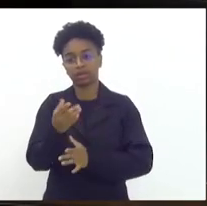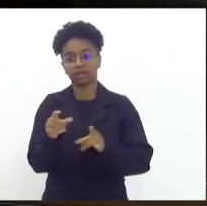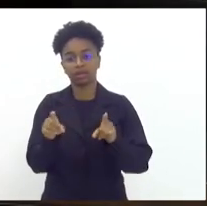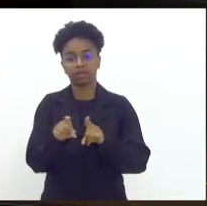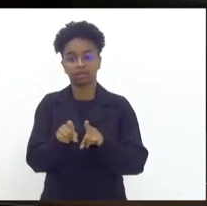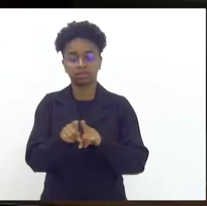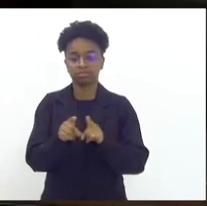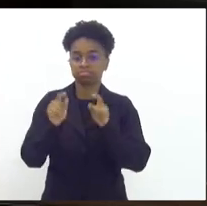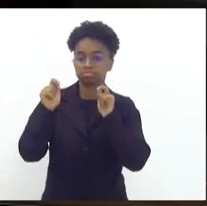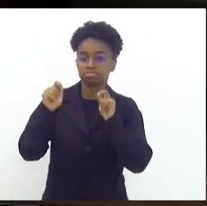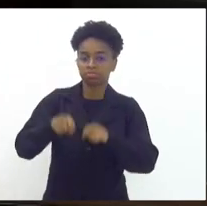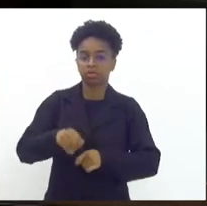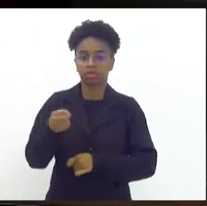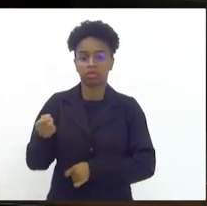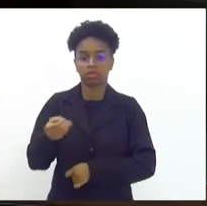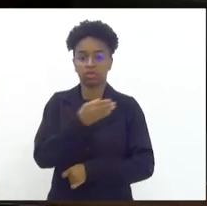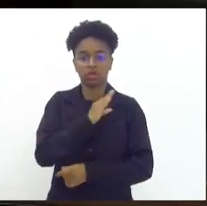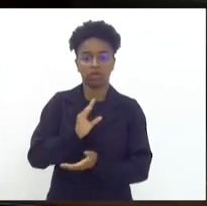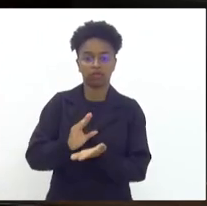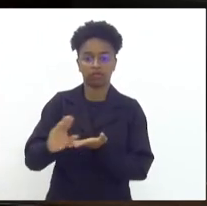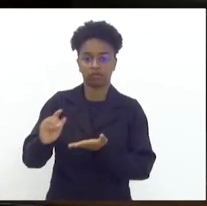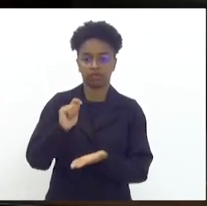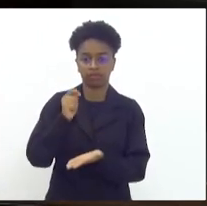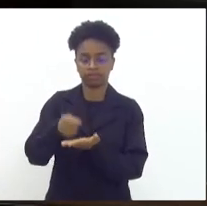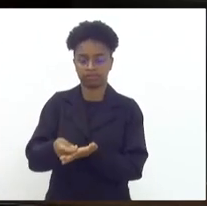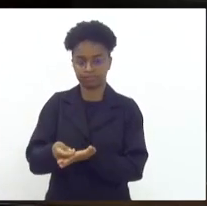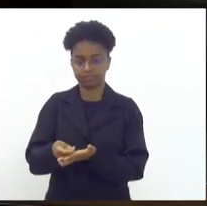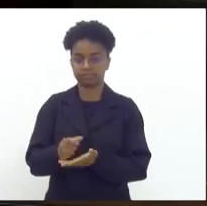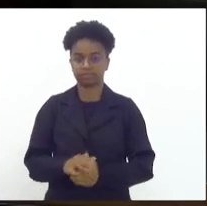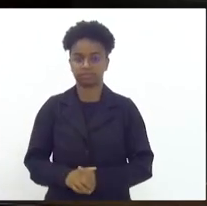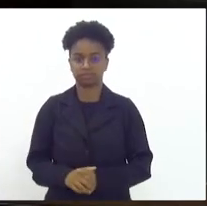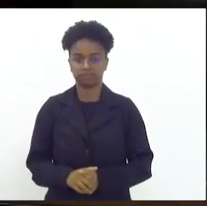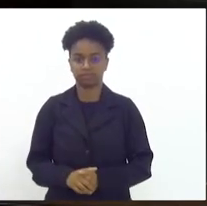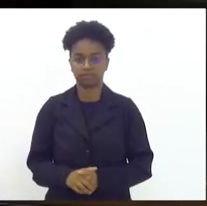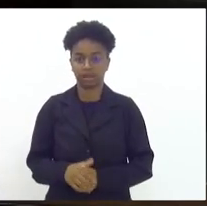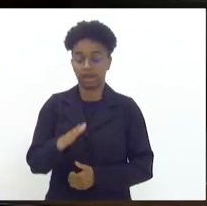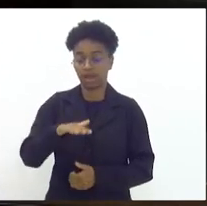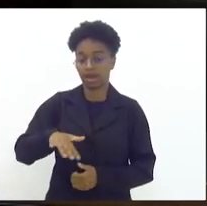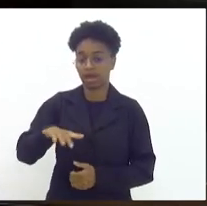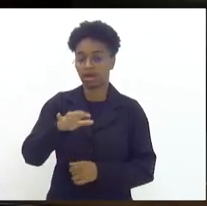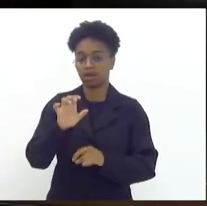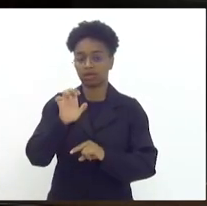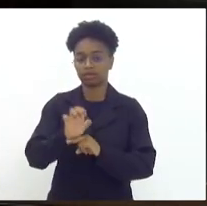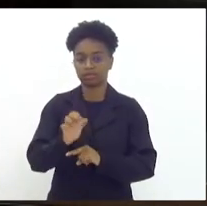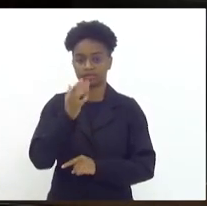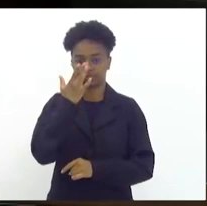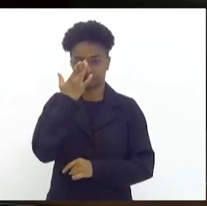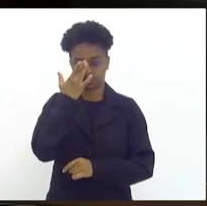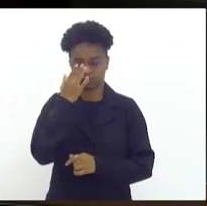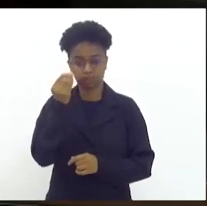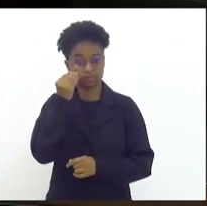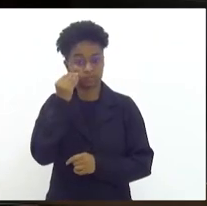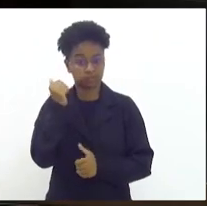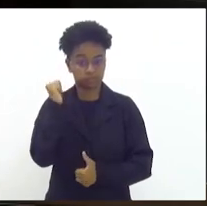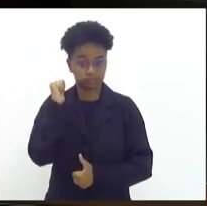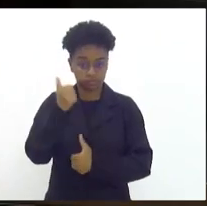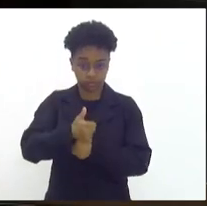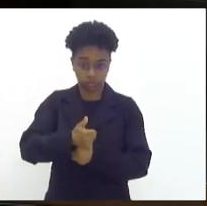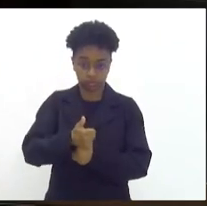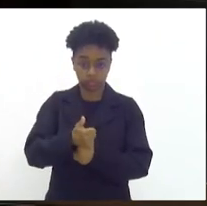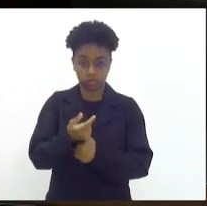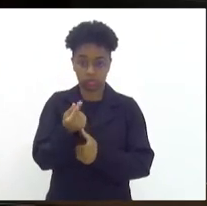possibilidade de uma nova contribuição uma contribuição em âmbito estadual para substituir os Fundos